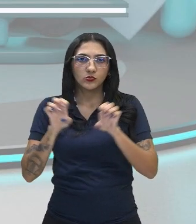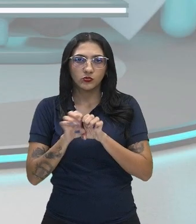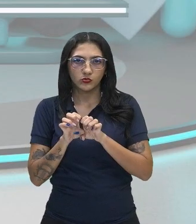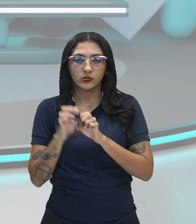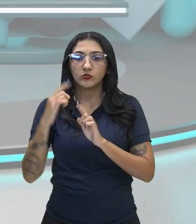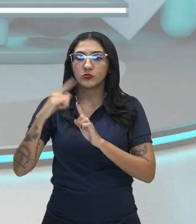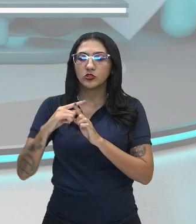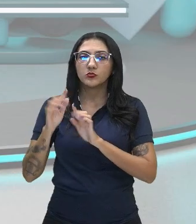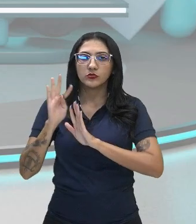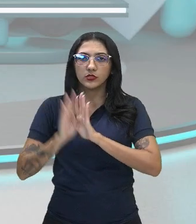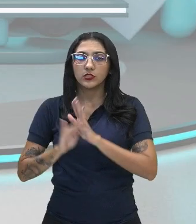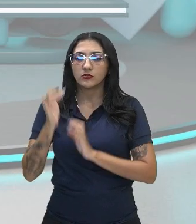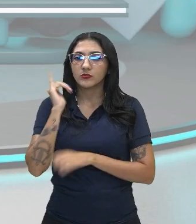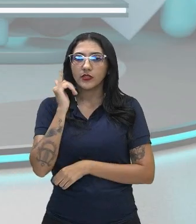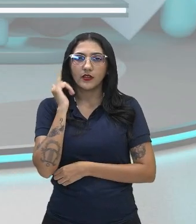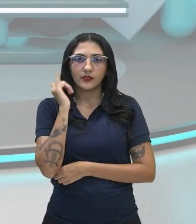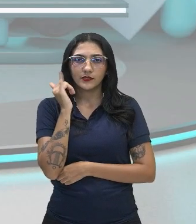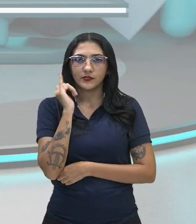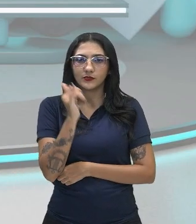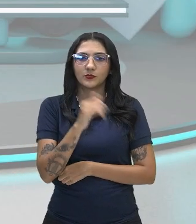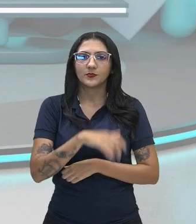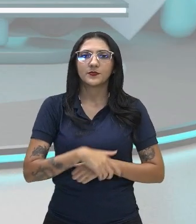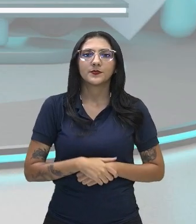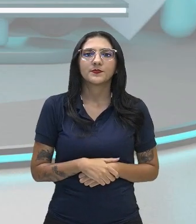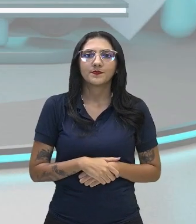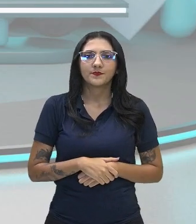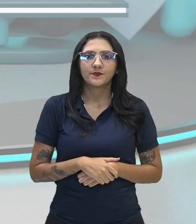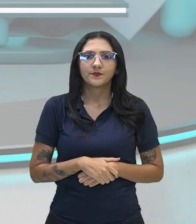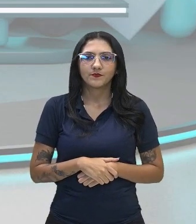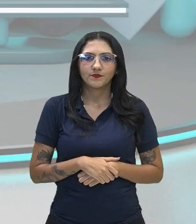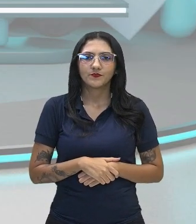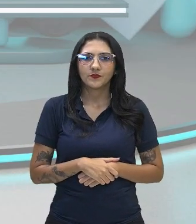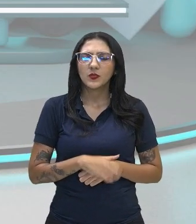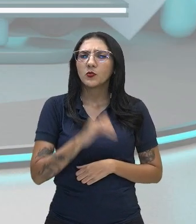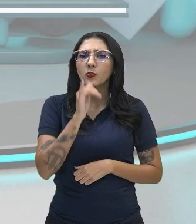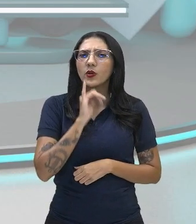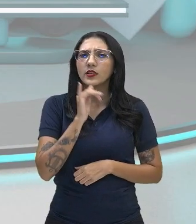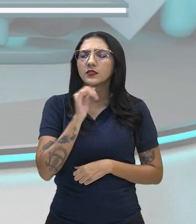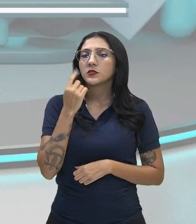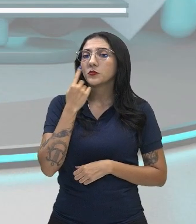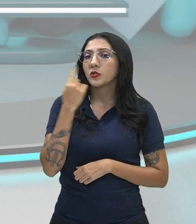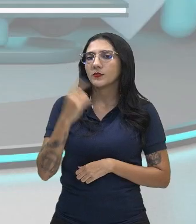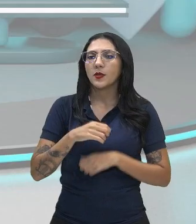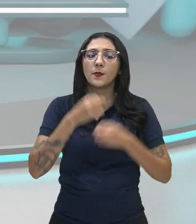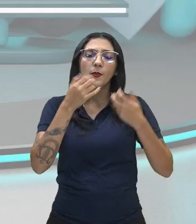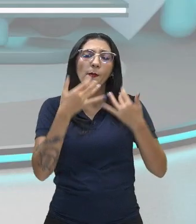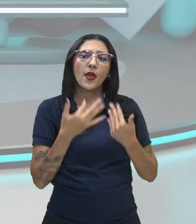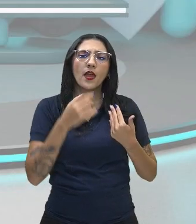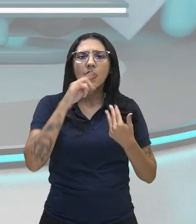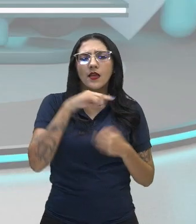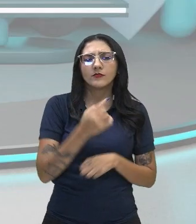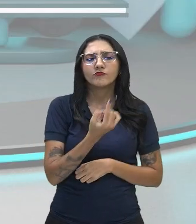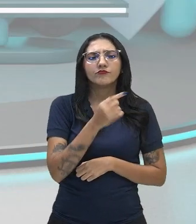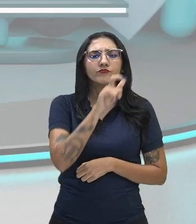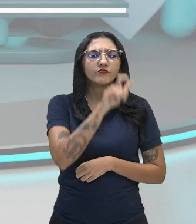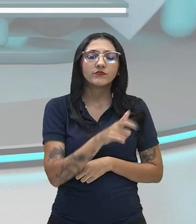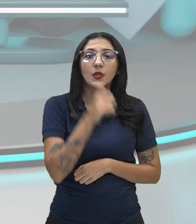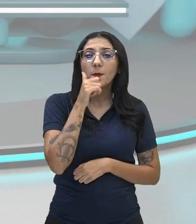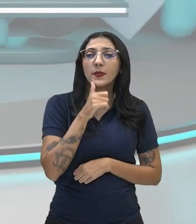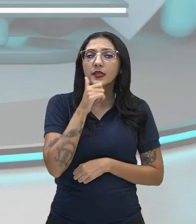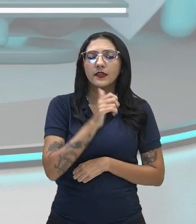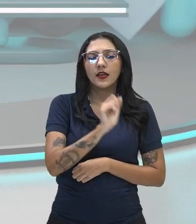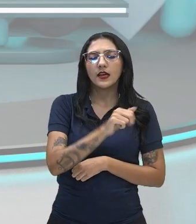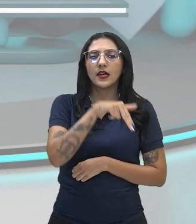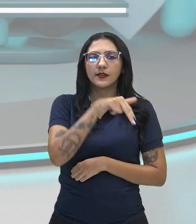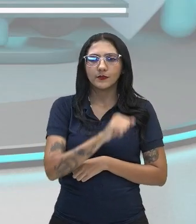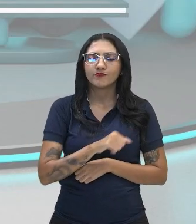textual narração. Seguido, vamos ver um exemplo de narração. Era uma vez uma menina chamada Ana.